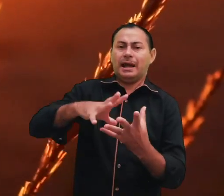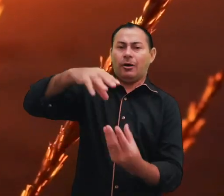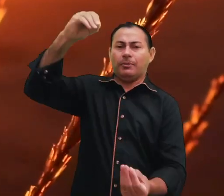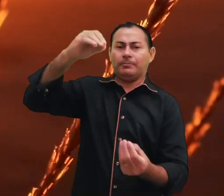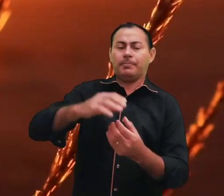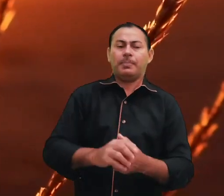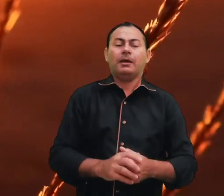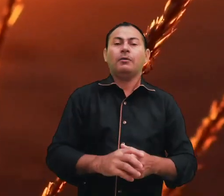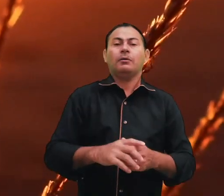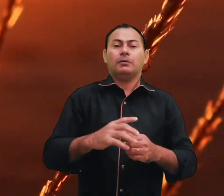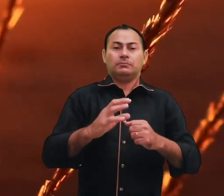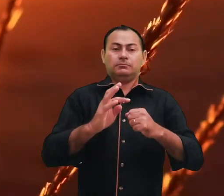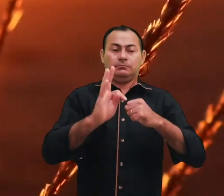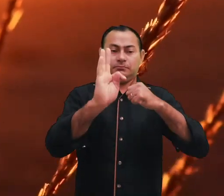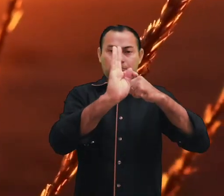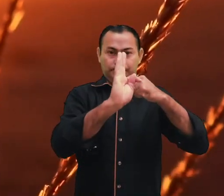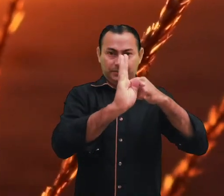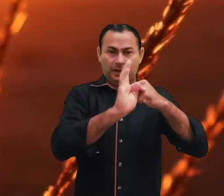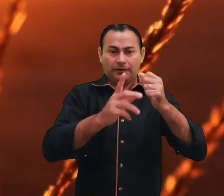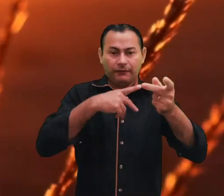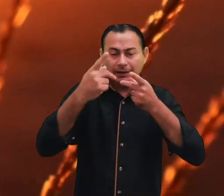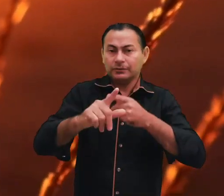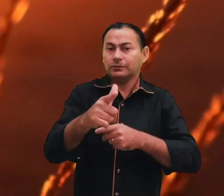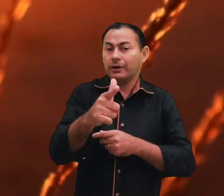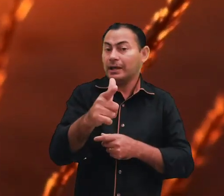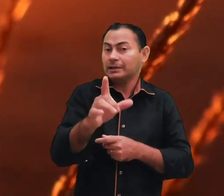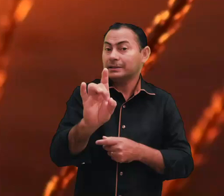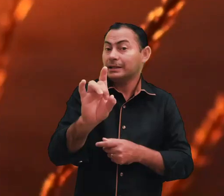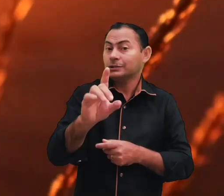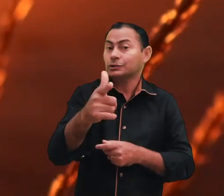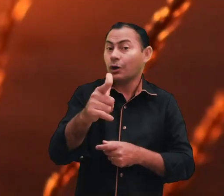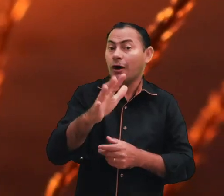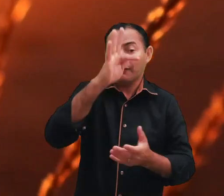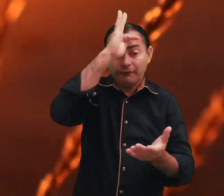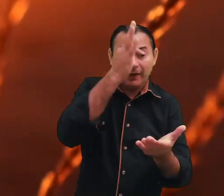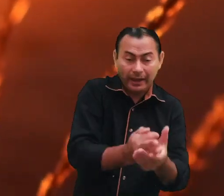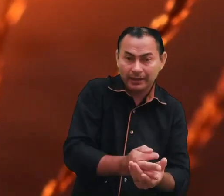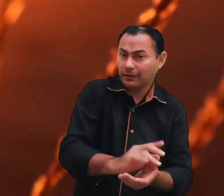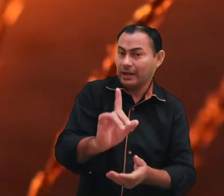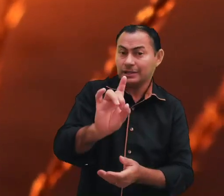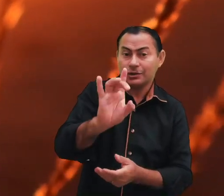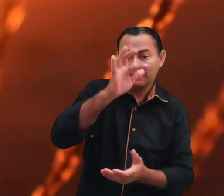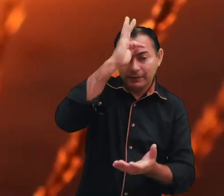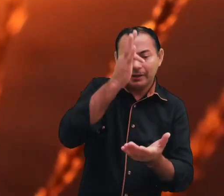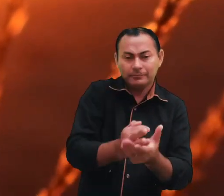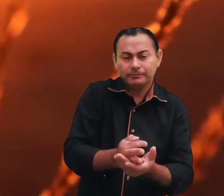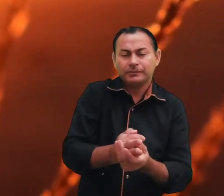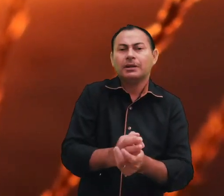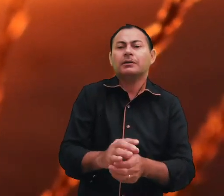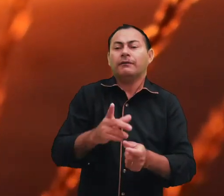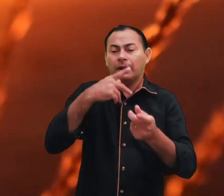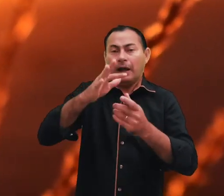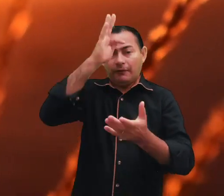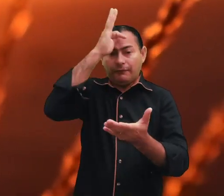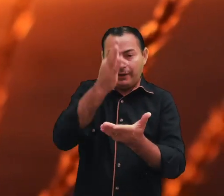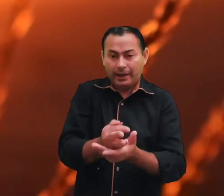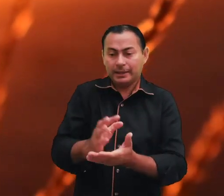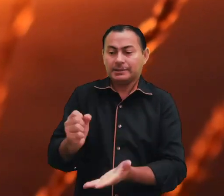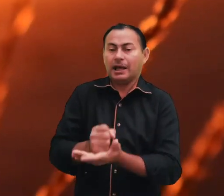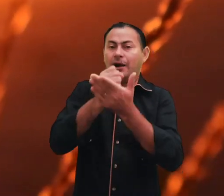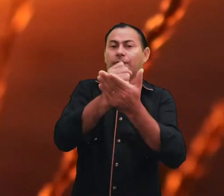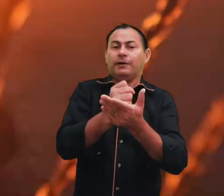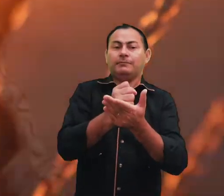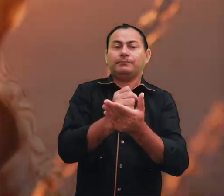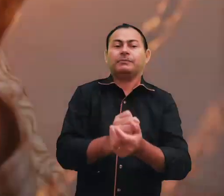para Tiago é que não existe só fé. Poderíamos parafraseá-lo dizendo que só fé pode salvar, mas a fé que